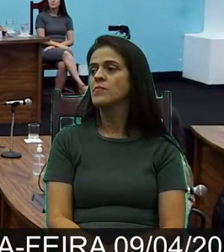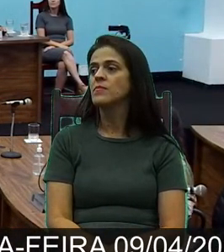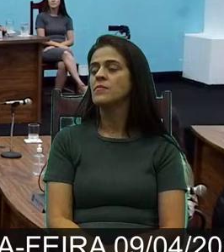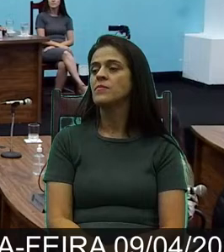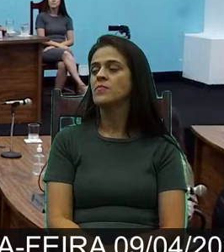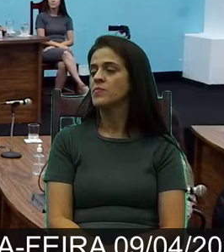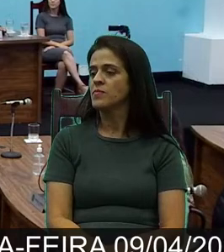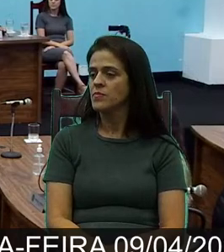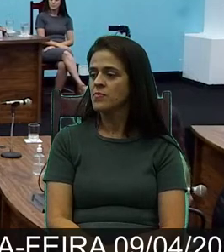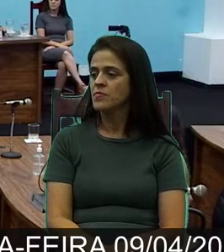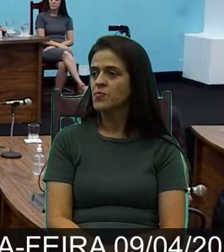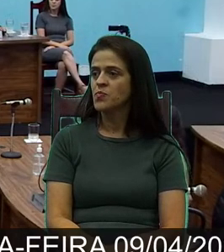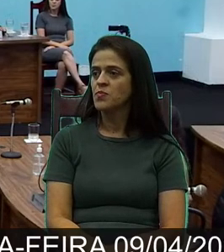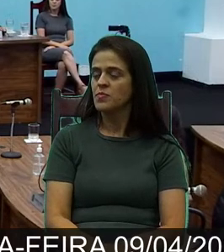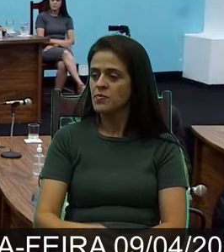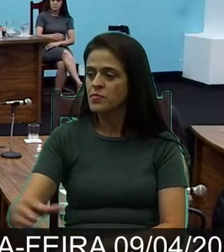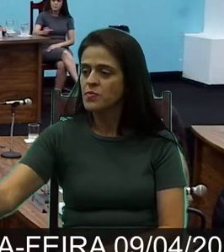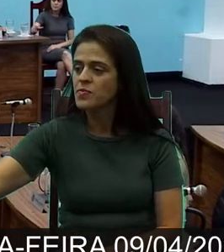Não tem louco.